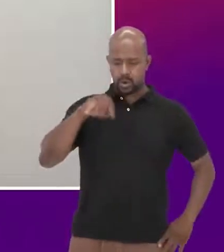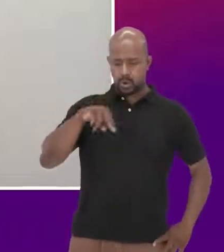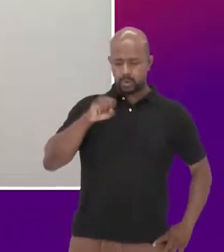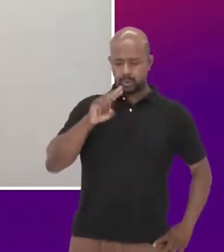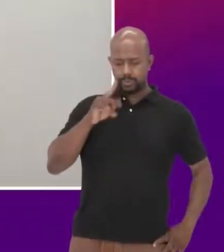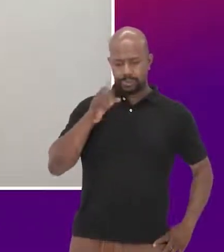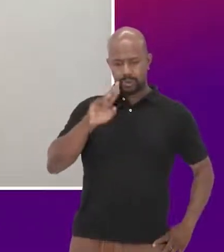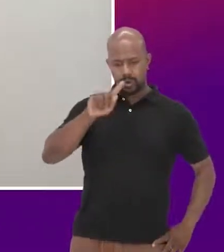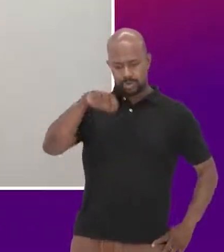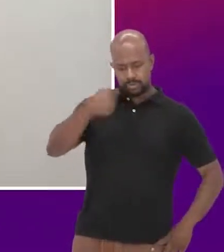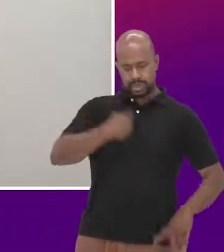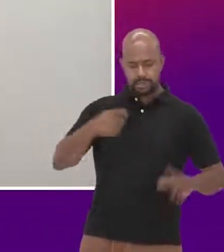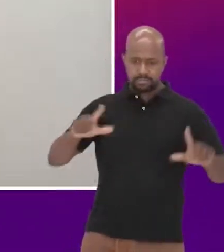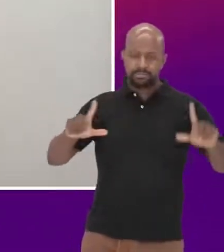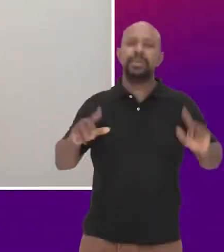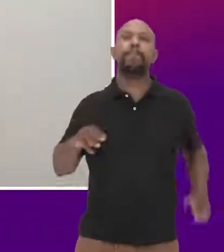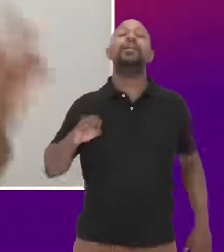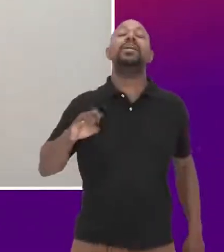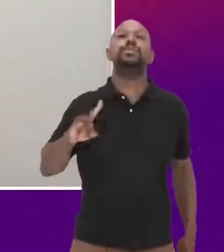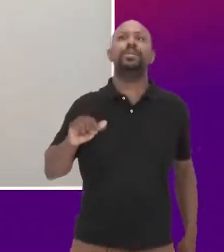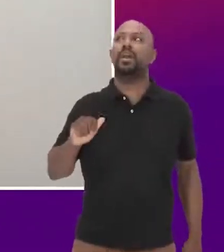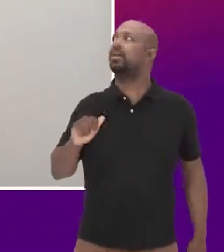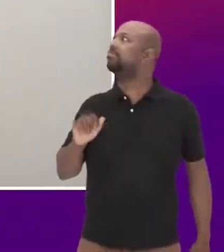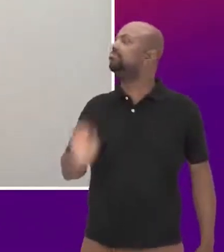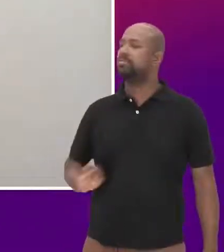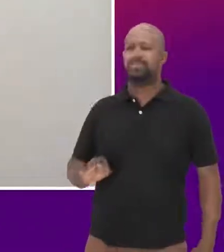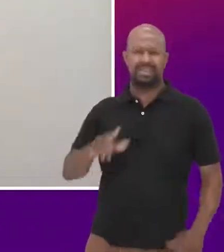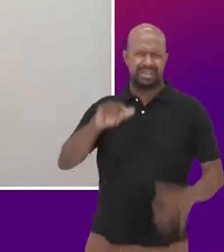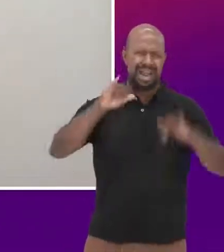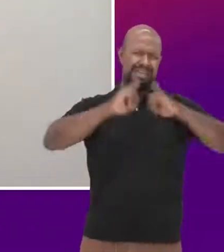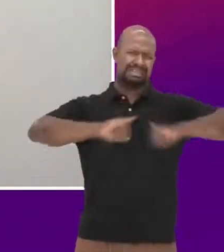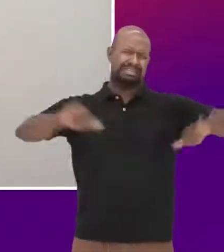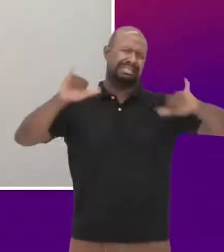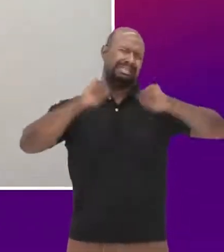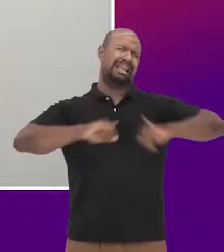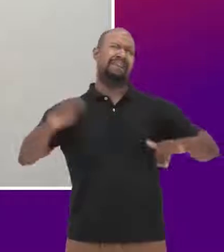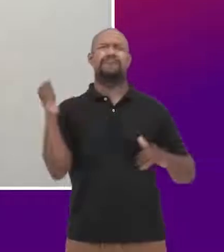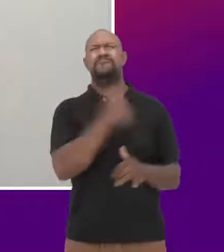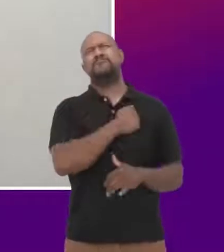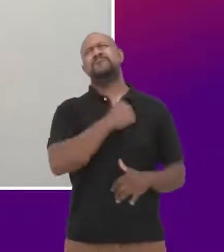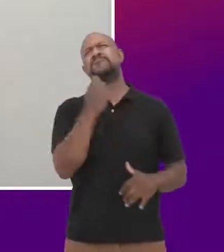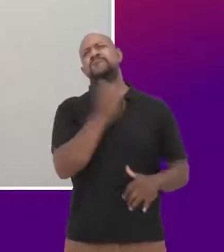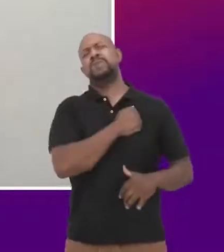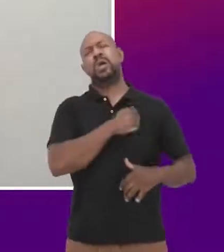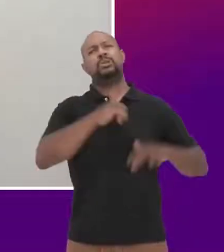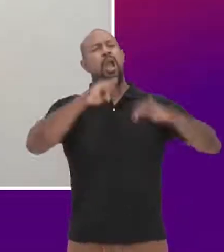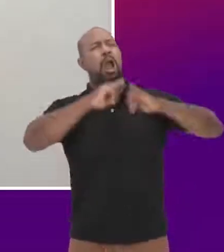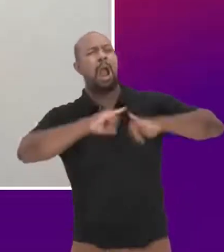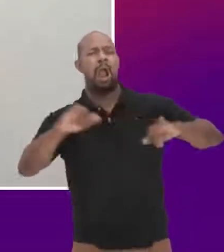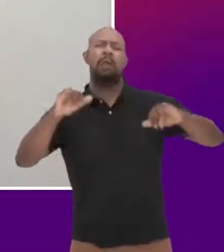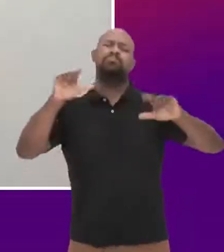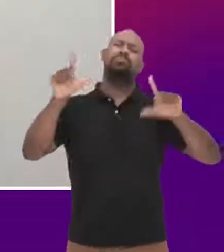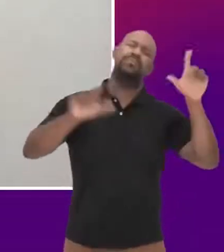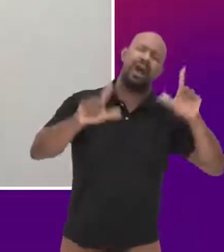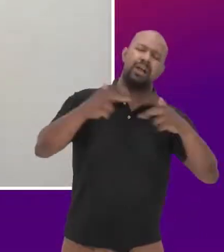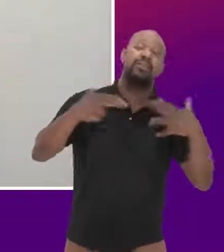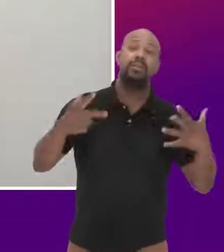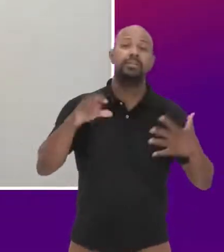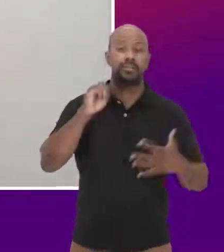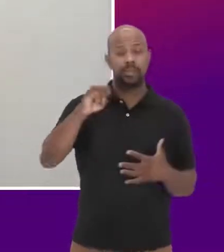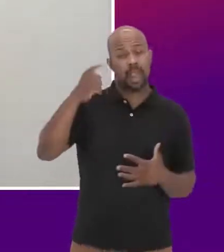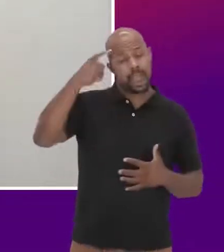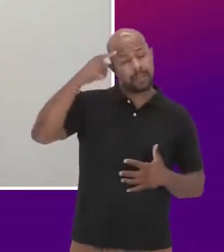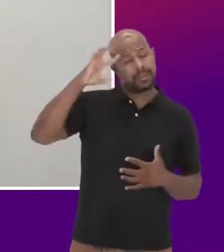mídia. Ou seja, aquelas grandes campanhas de publicidade se notabilizaram sempre